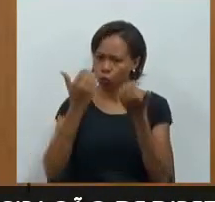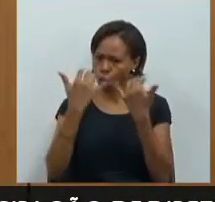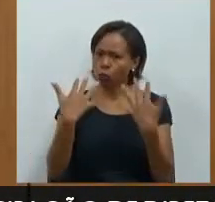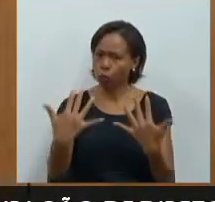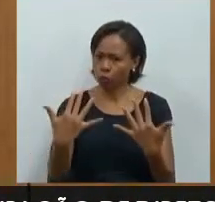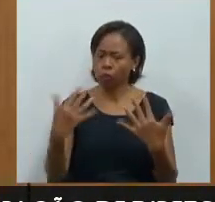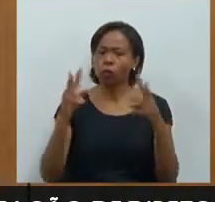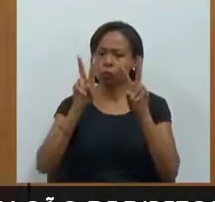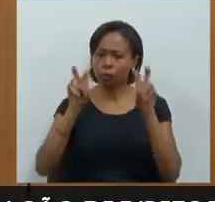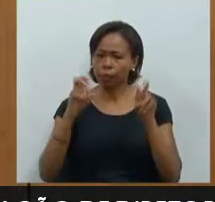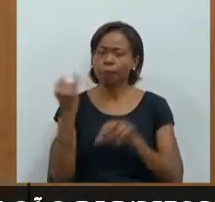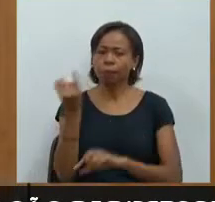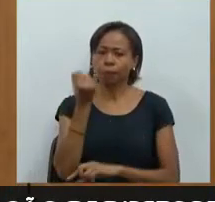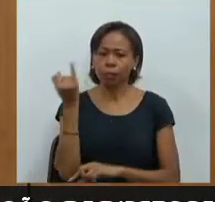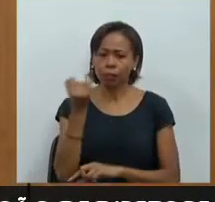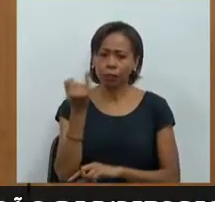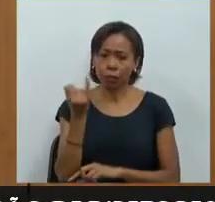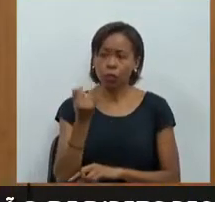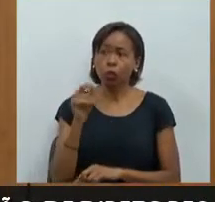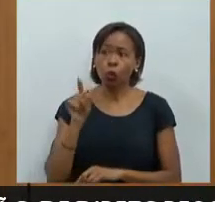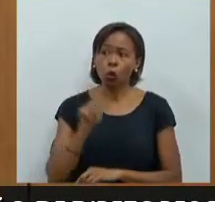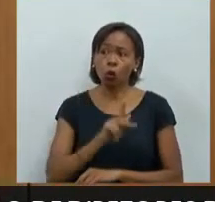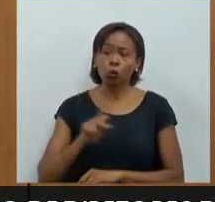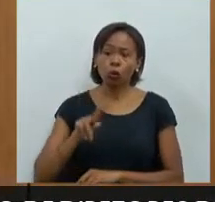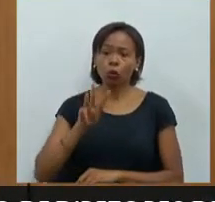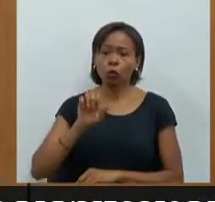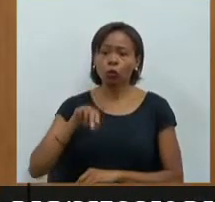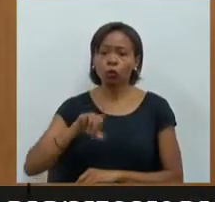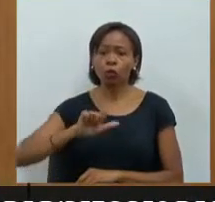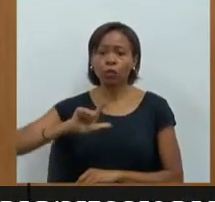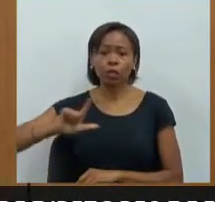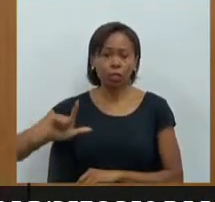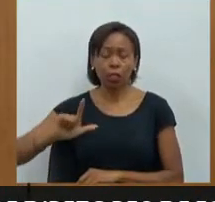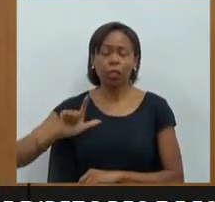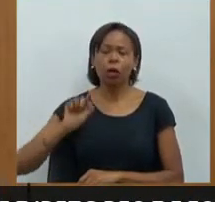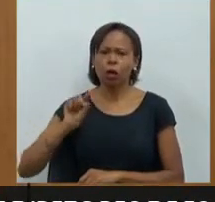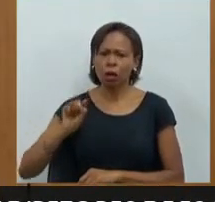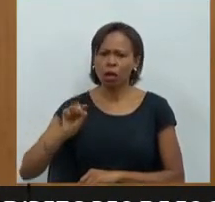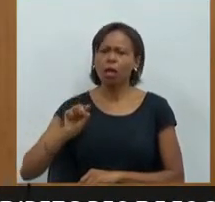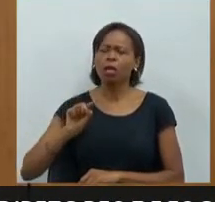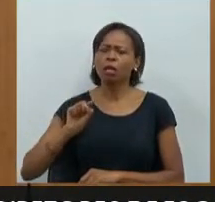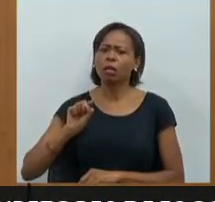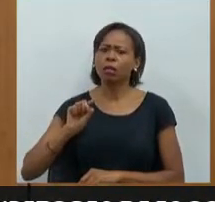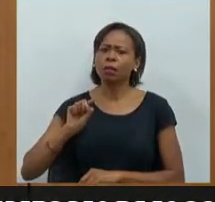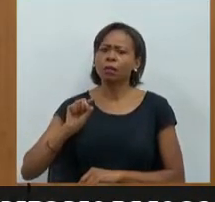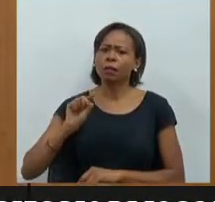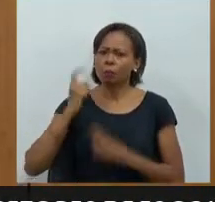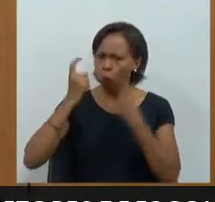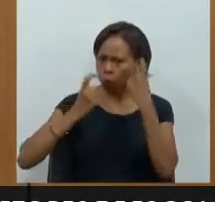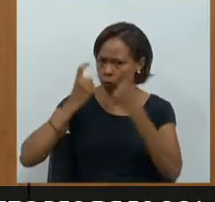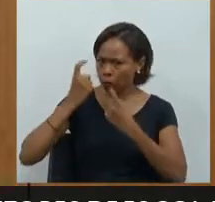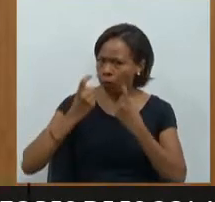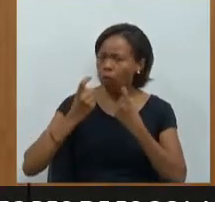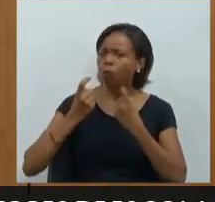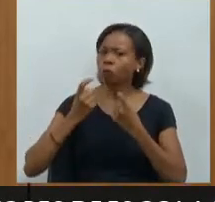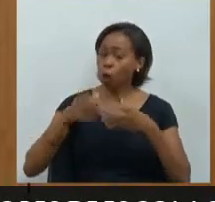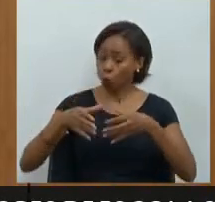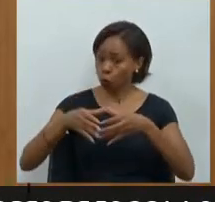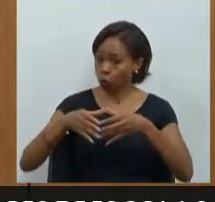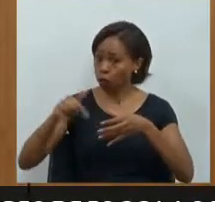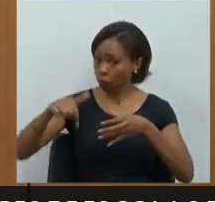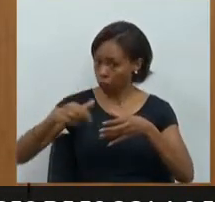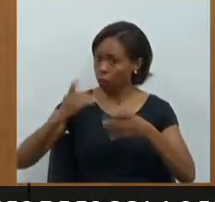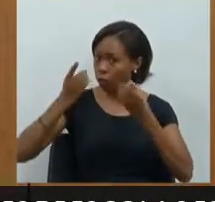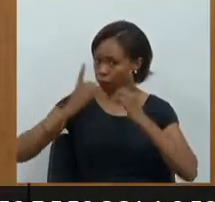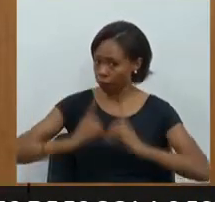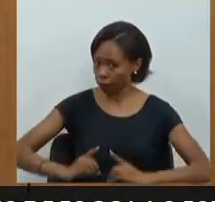Wendel, com o seu dinamismo, com a sua preocupação, a comissão que escolheu o tema, e é muito propício para ser